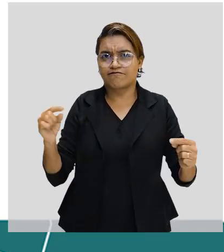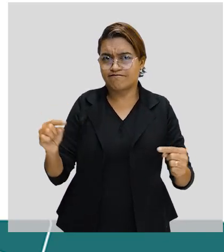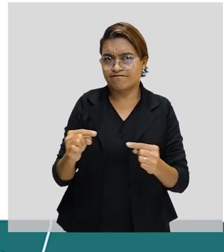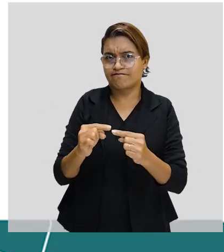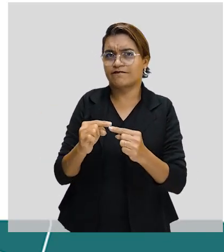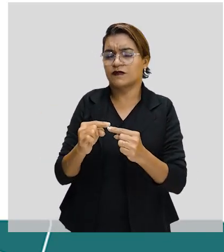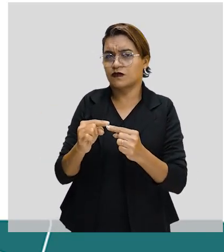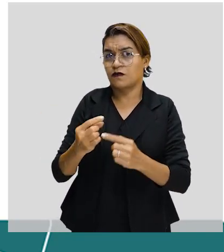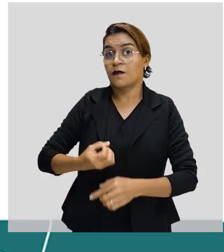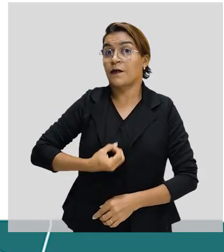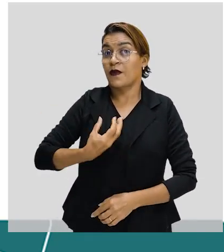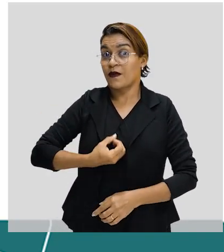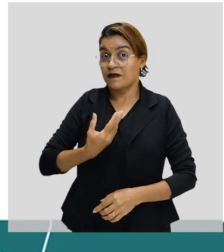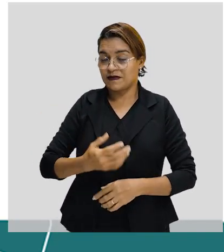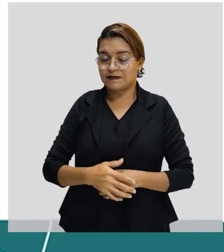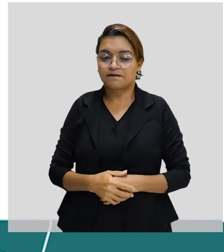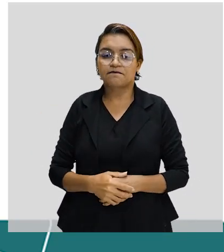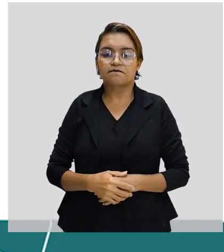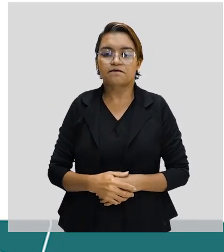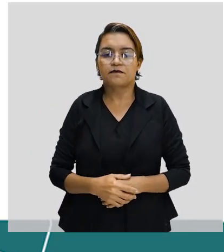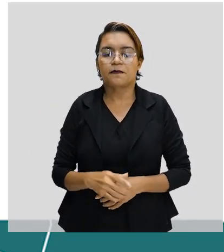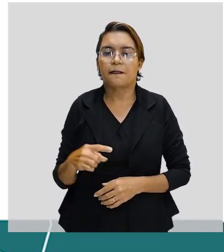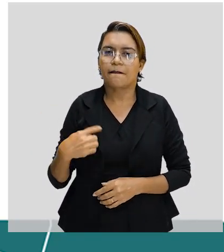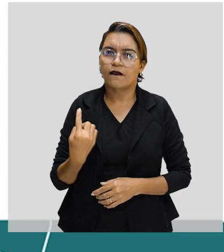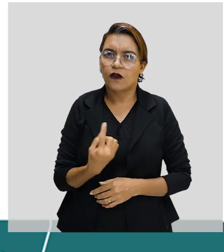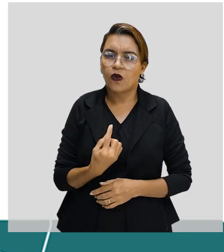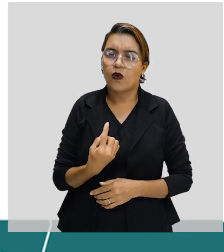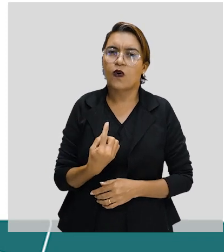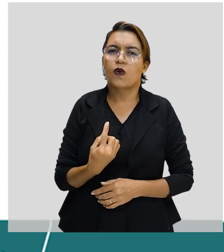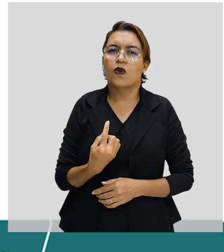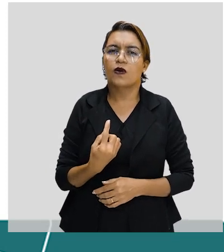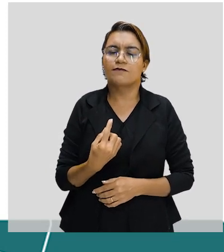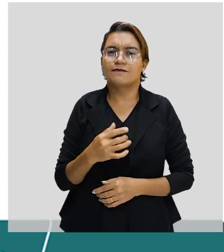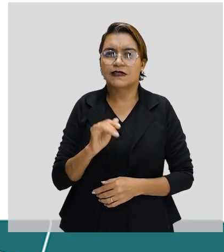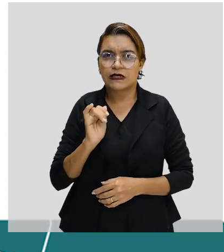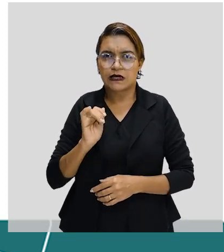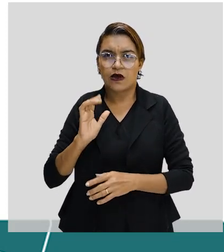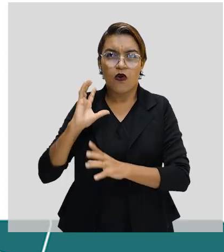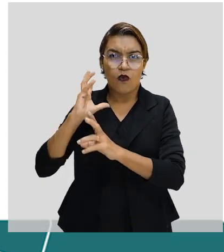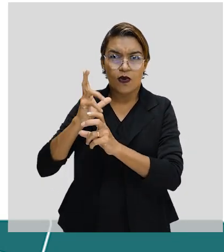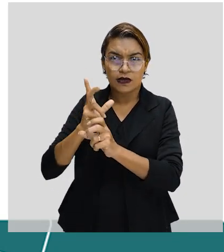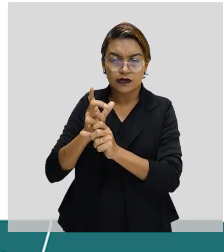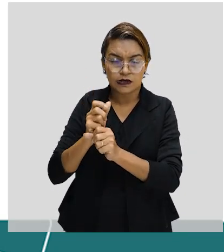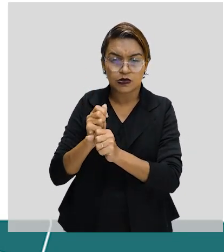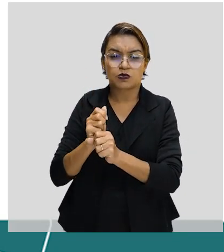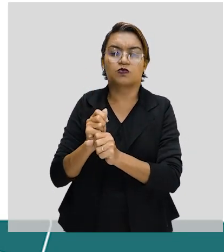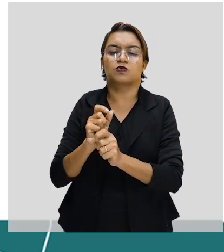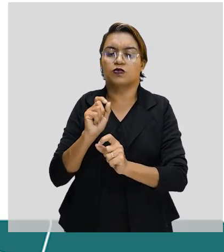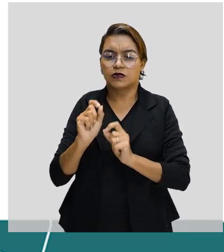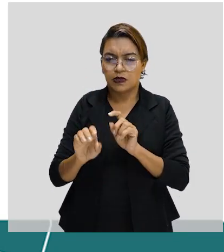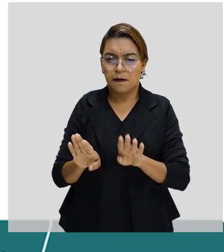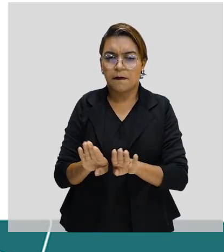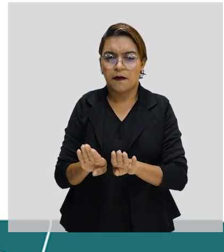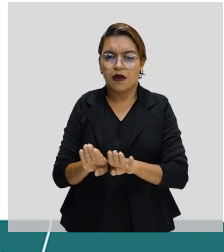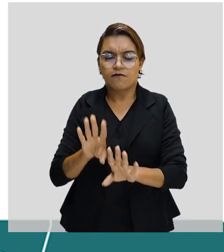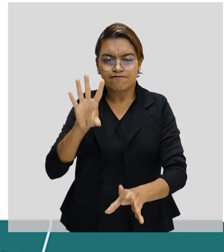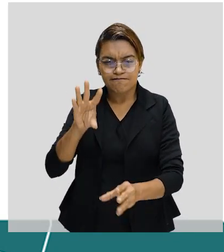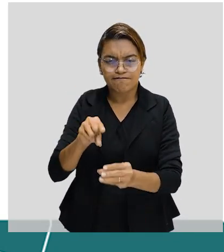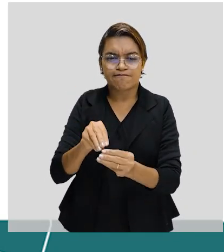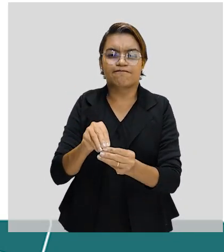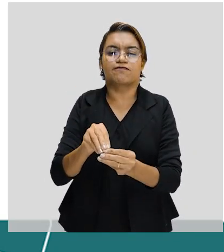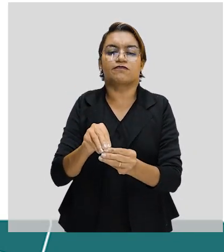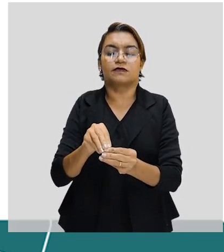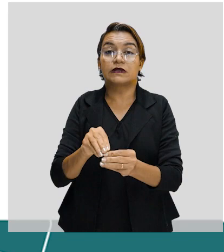bom vamos fazer um apanhado dessa literatura africana de países língua portuguesa a